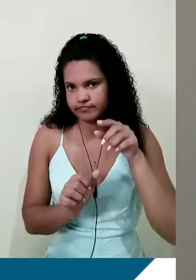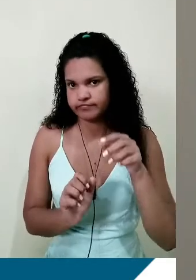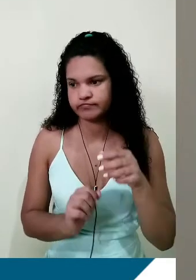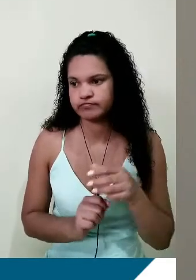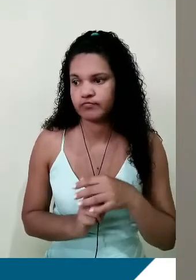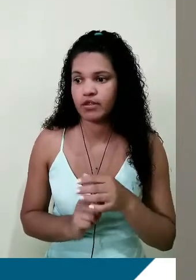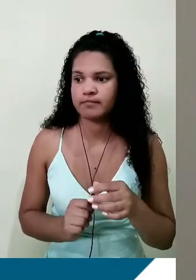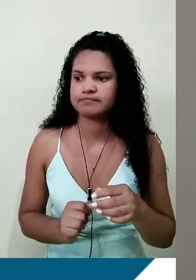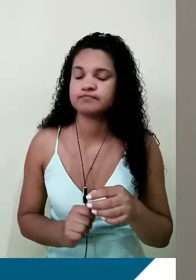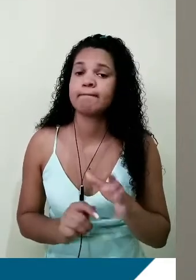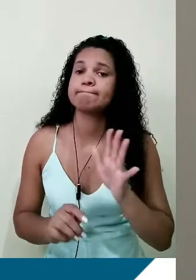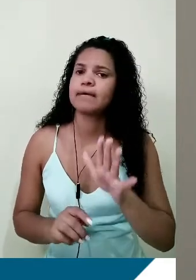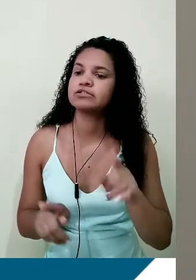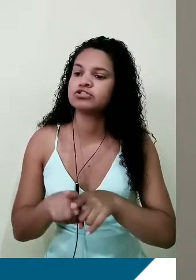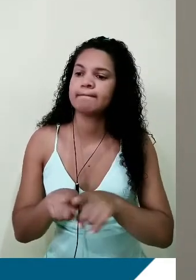lado, a gente tem